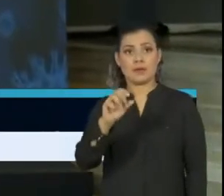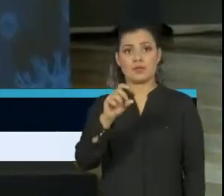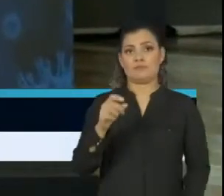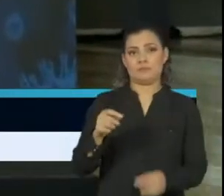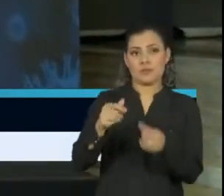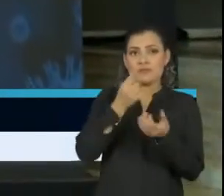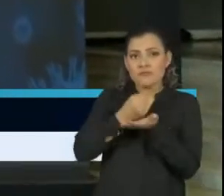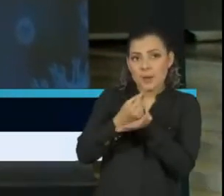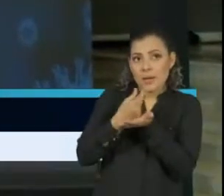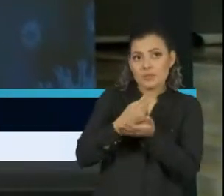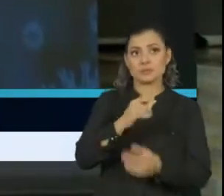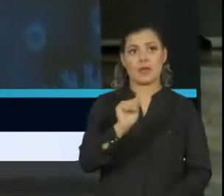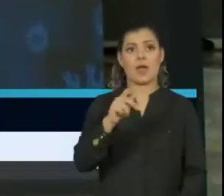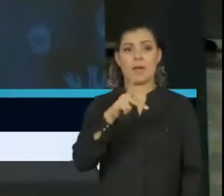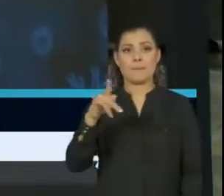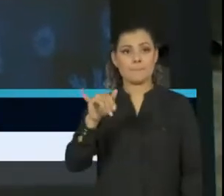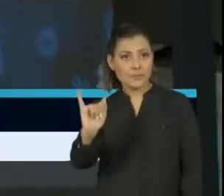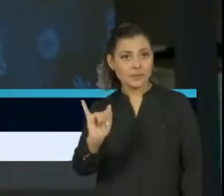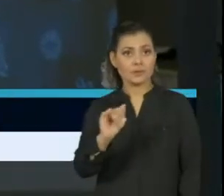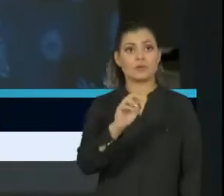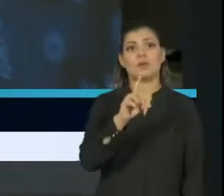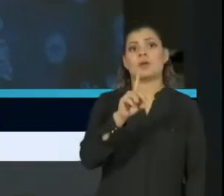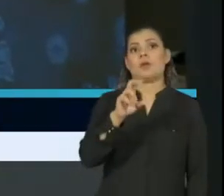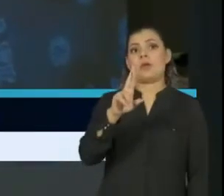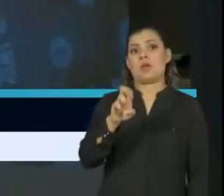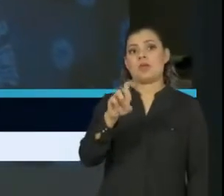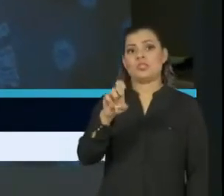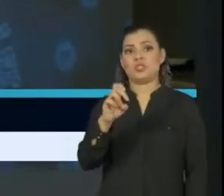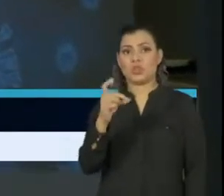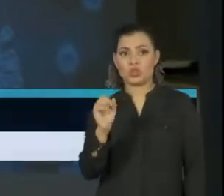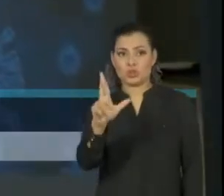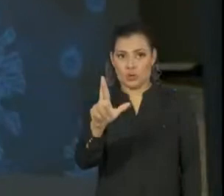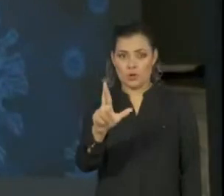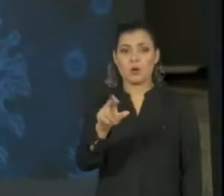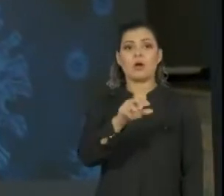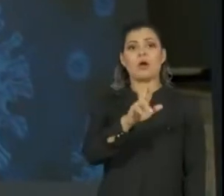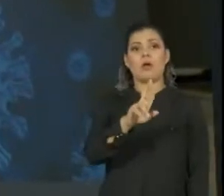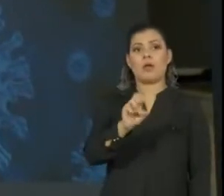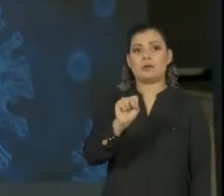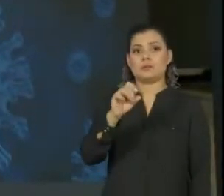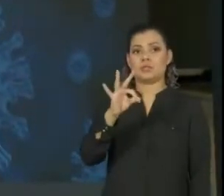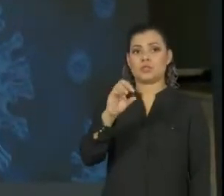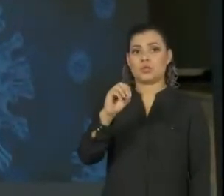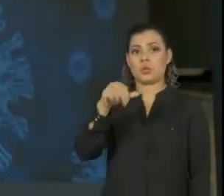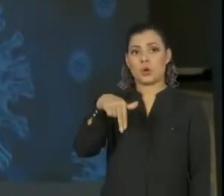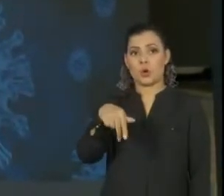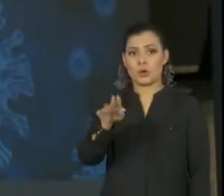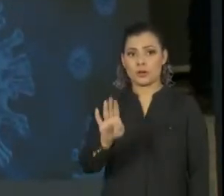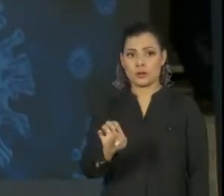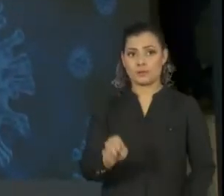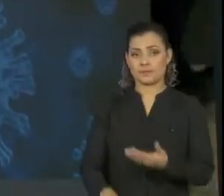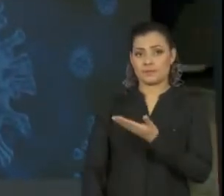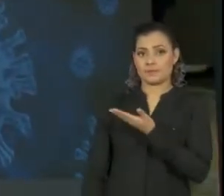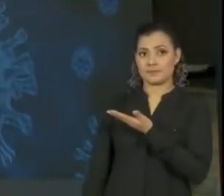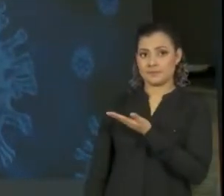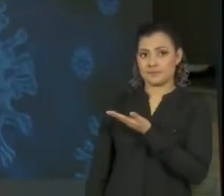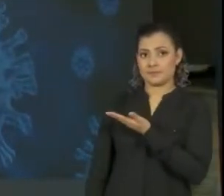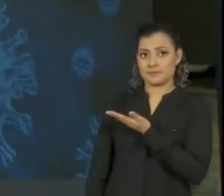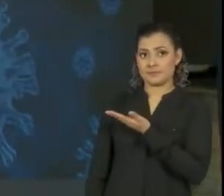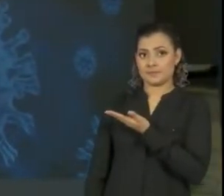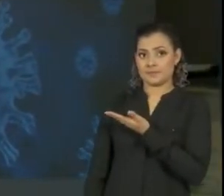Redditor, Restock, Santander, São Martinho, Sforza,